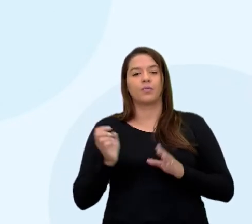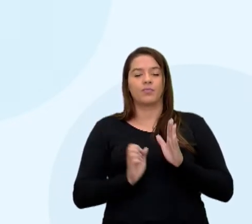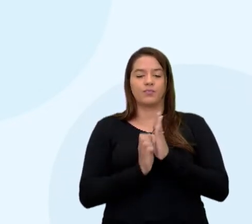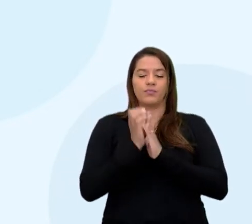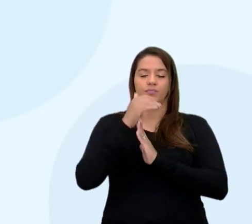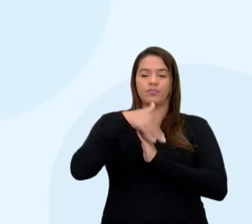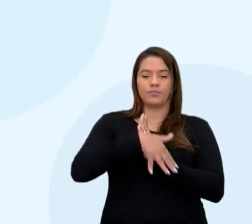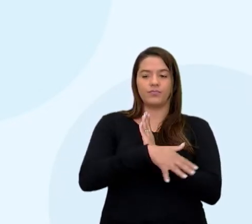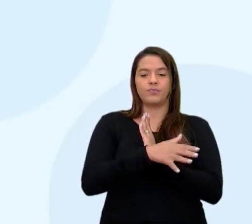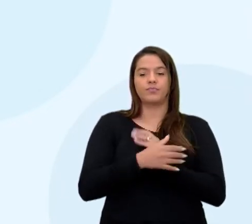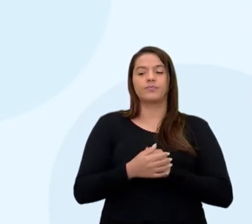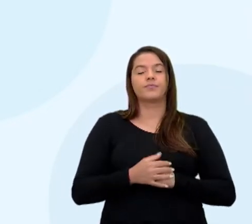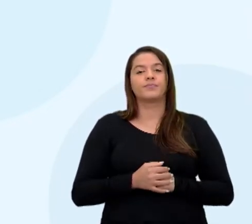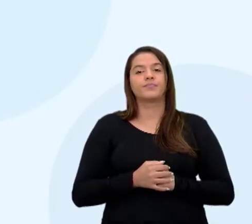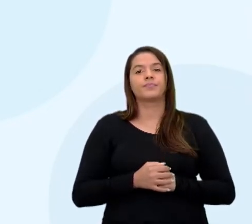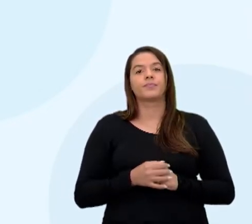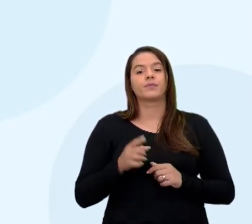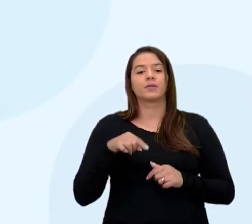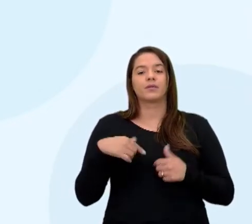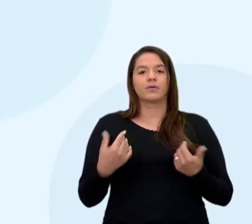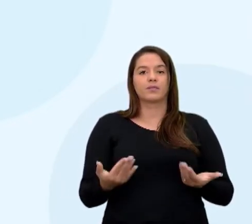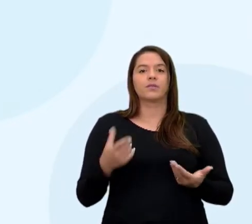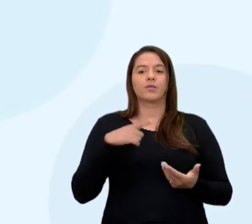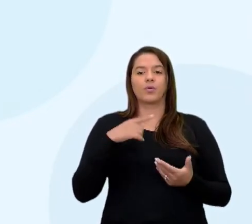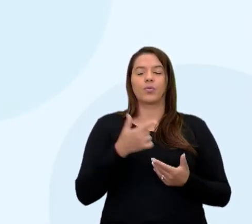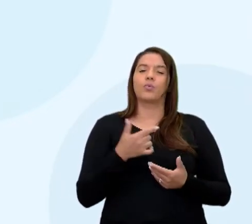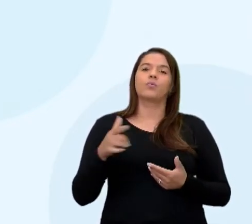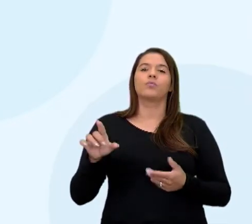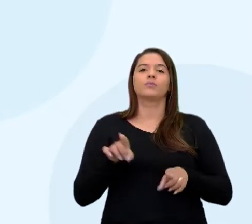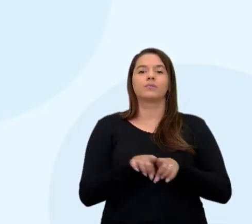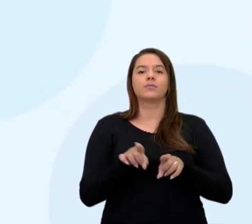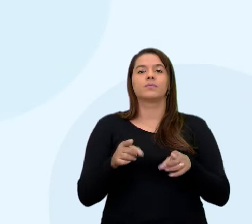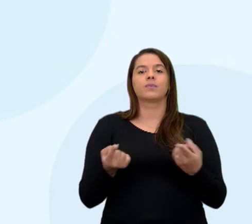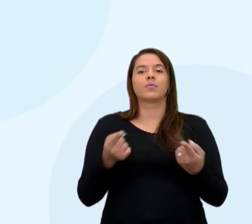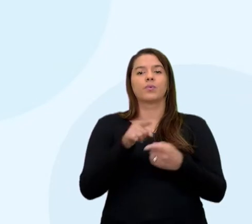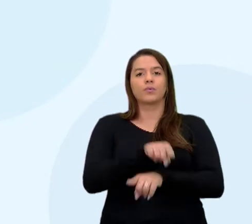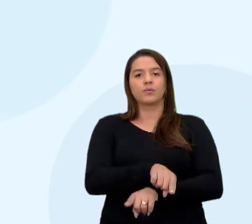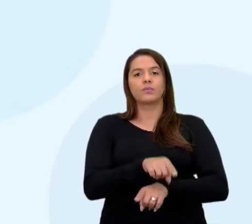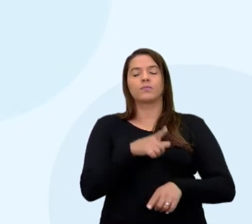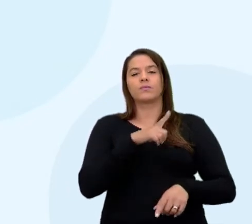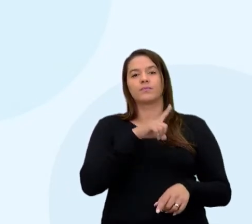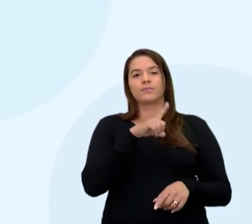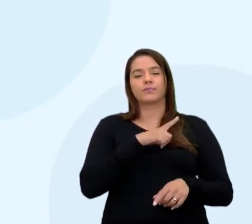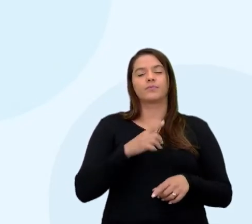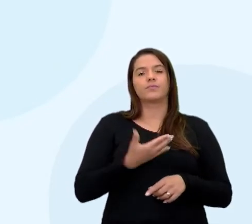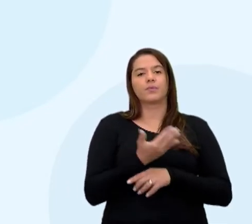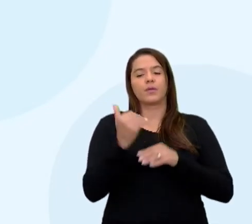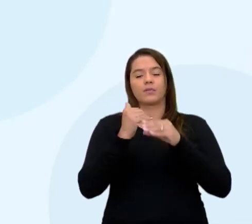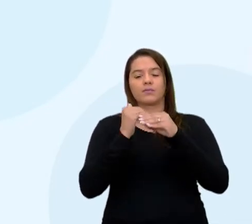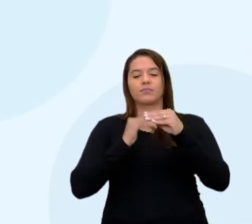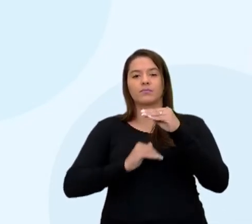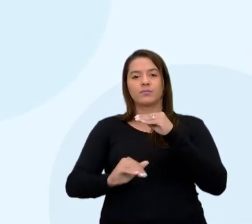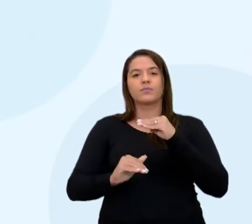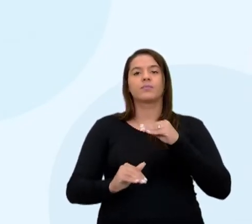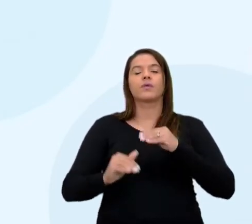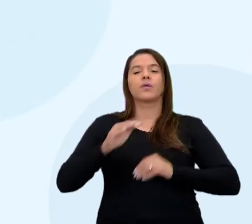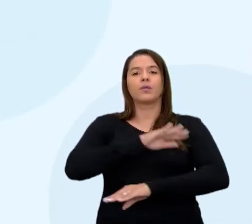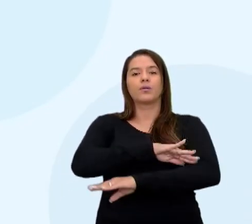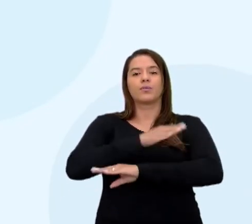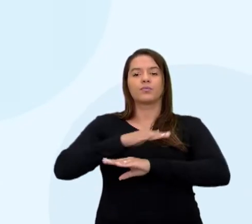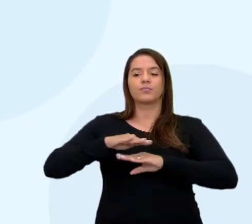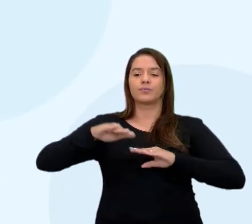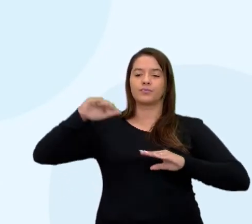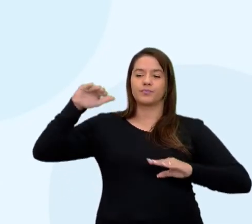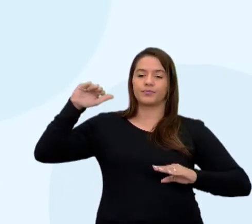vulcanismo, tá certo? No caso da subsidência, é o contrário aí do soerguimento, né? É o rebaixamento aí das altitudes em um